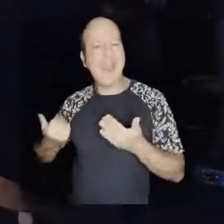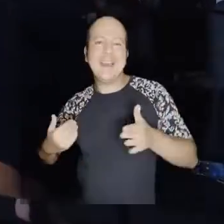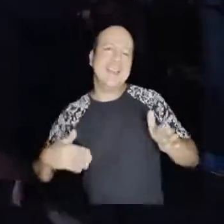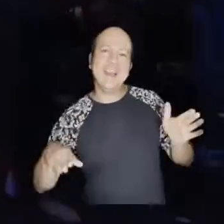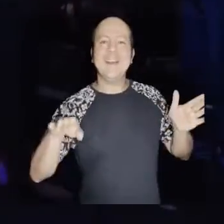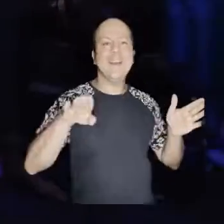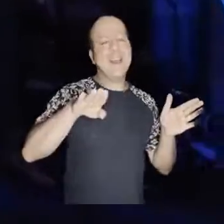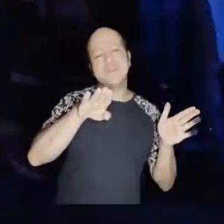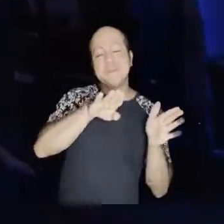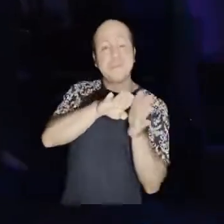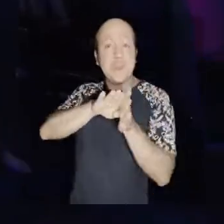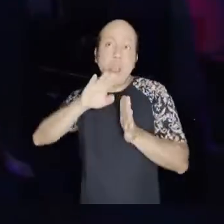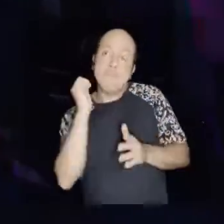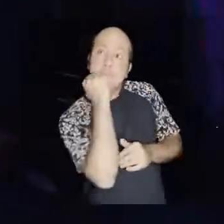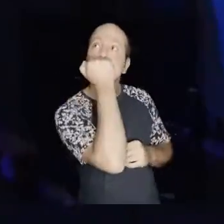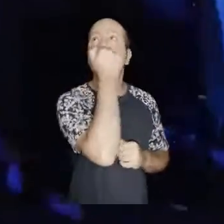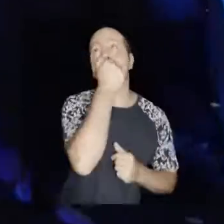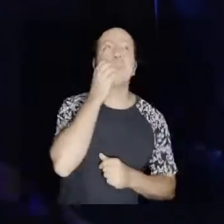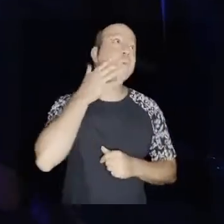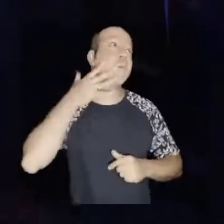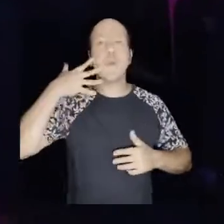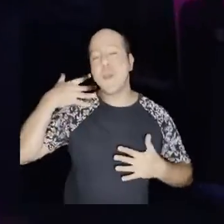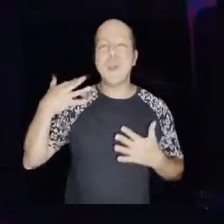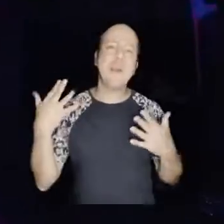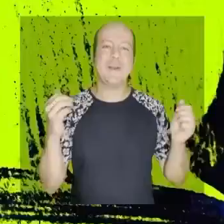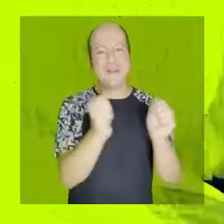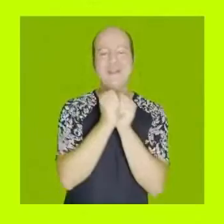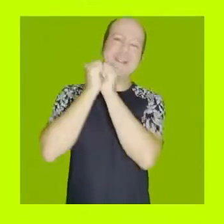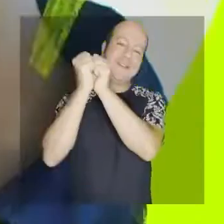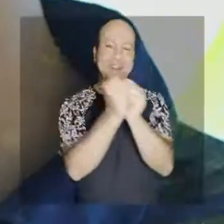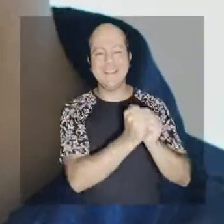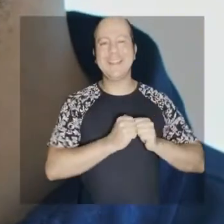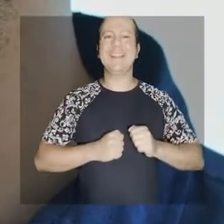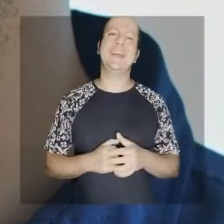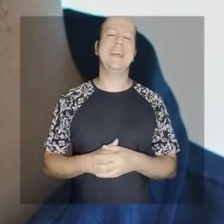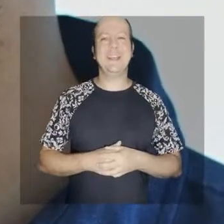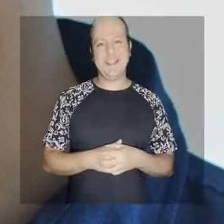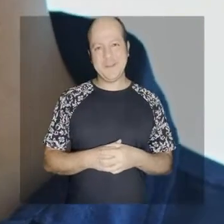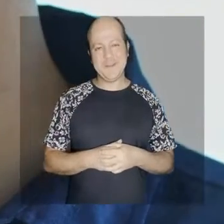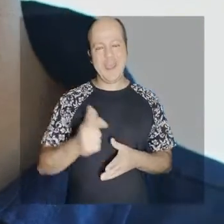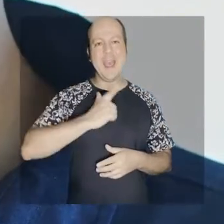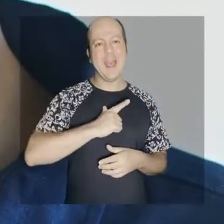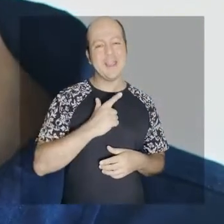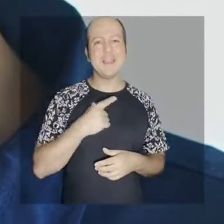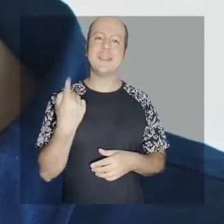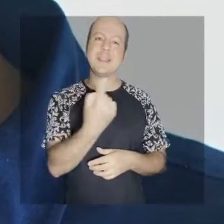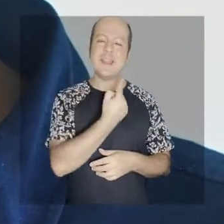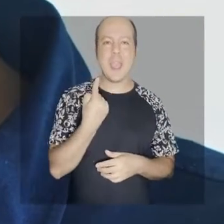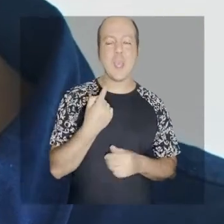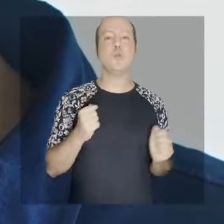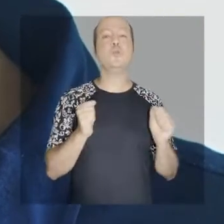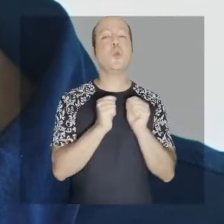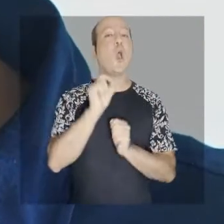Como já dizia o Ferreira Goulart, a arte